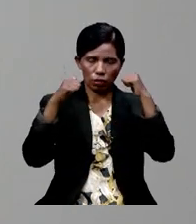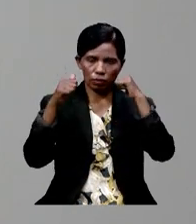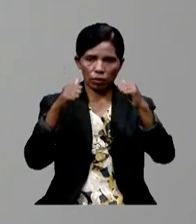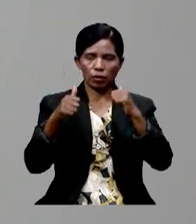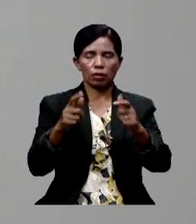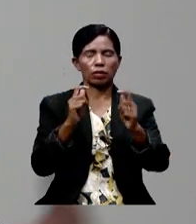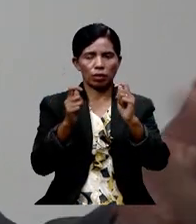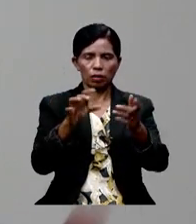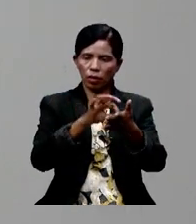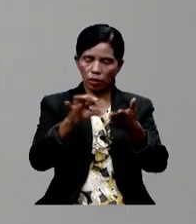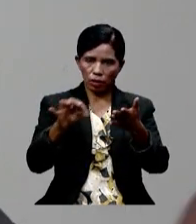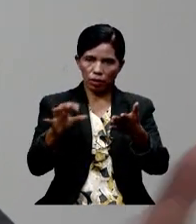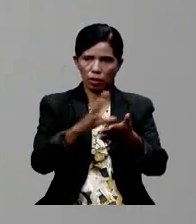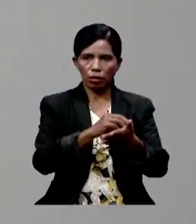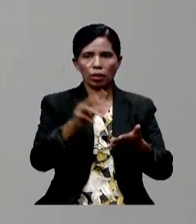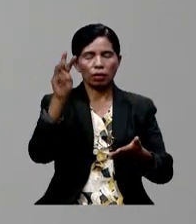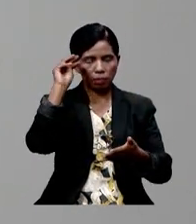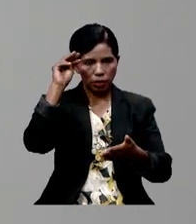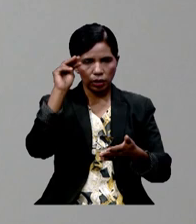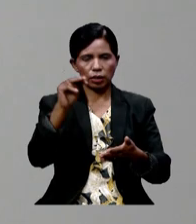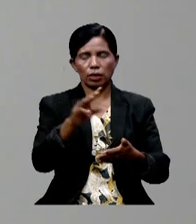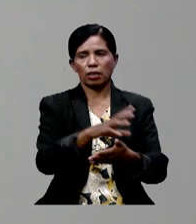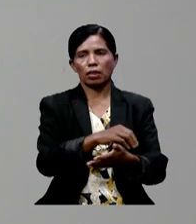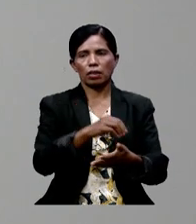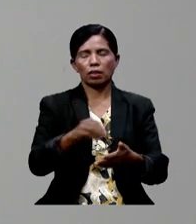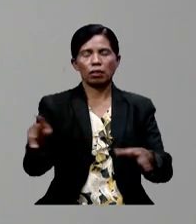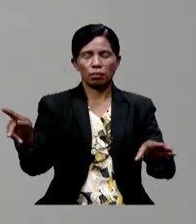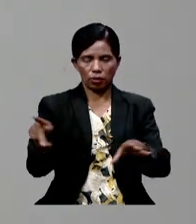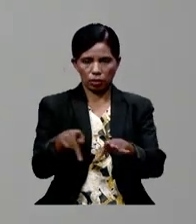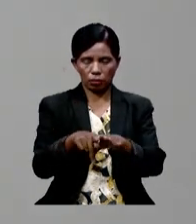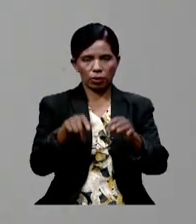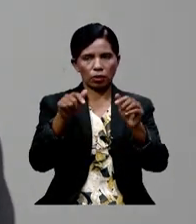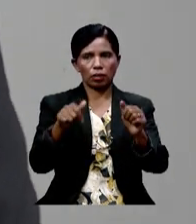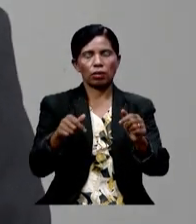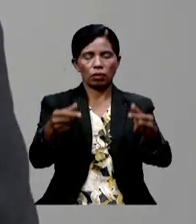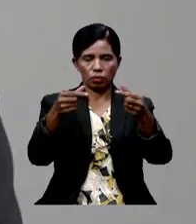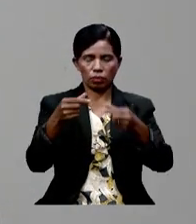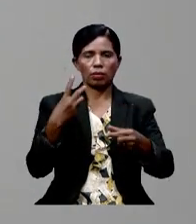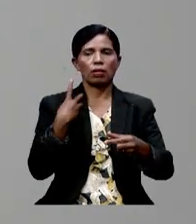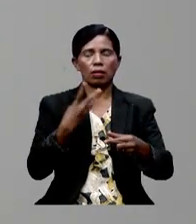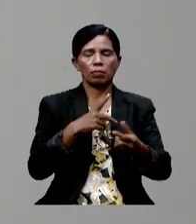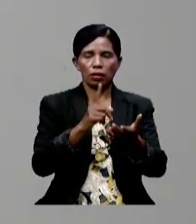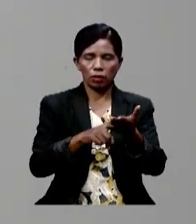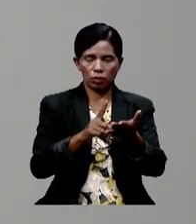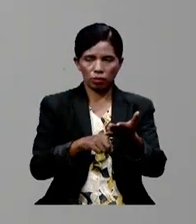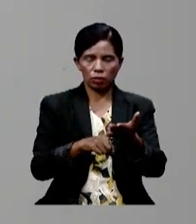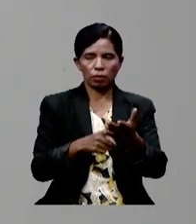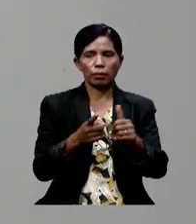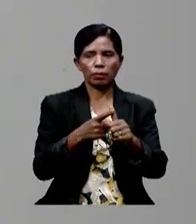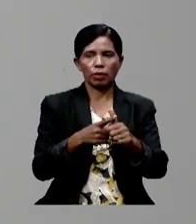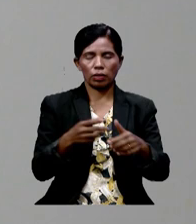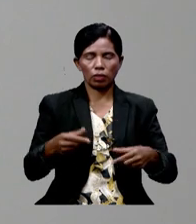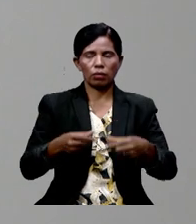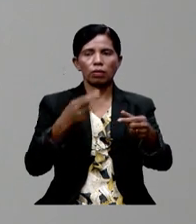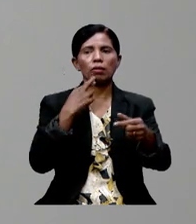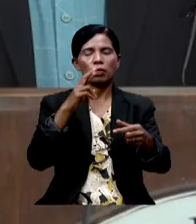testa escrita ne, so selensino no ministra se marca presença mosene, fobami atu diskuti luklai ans for